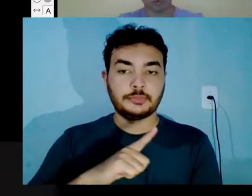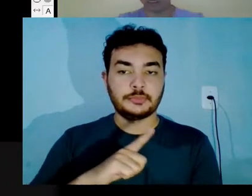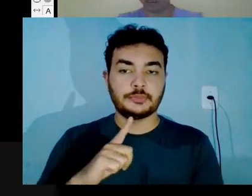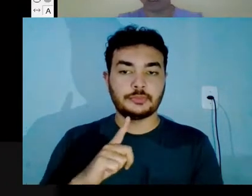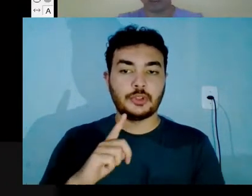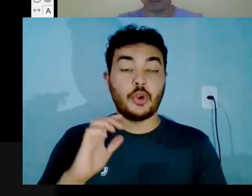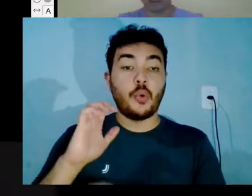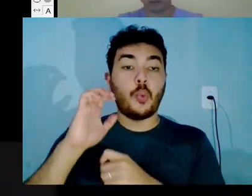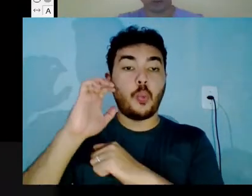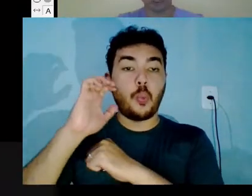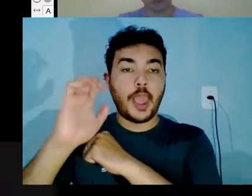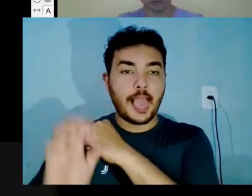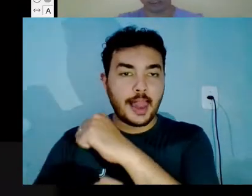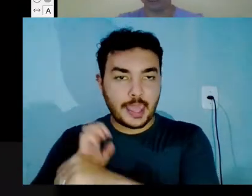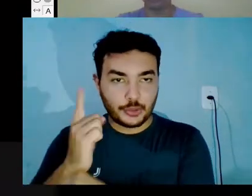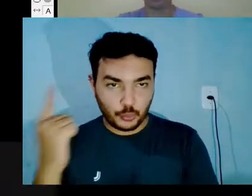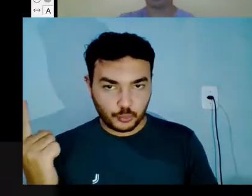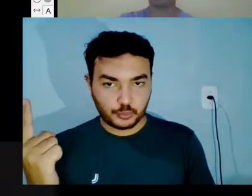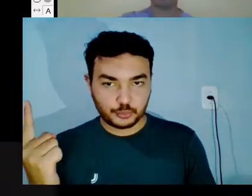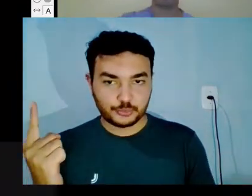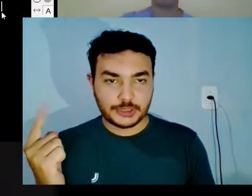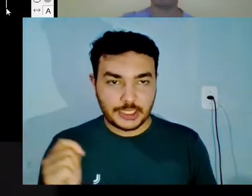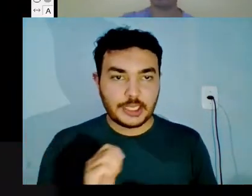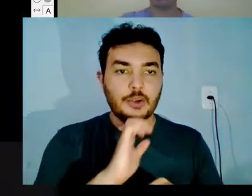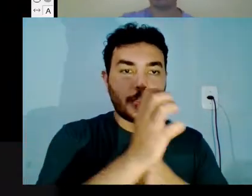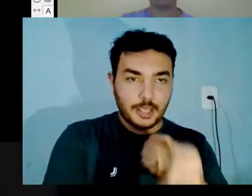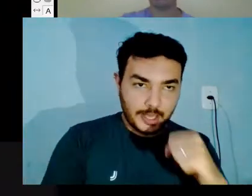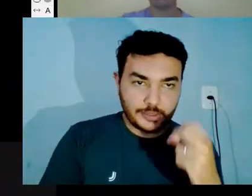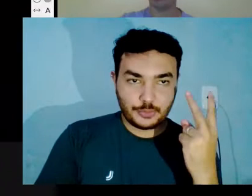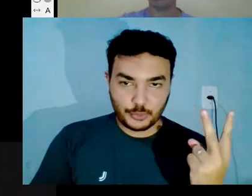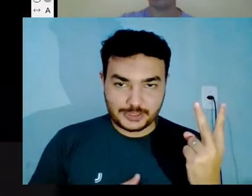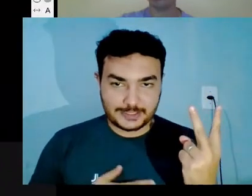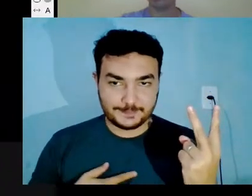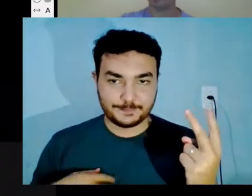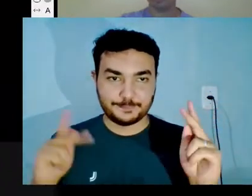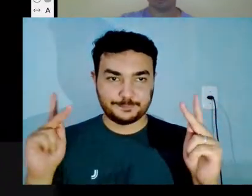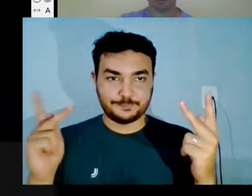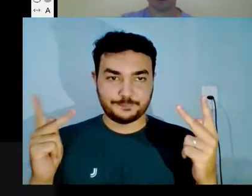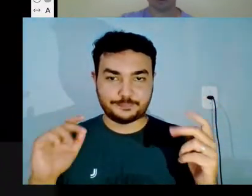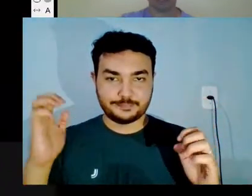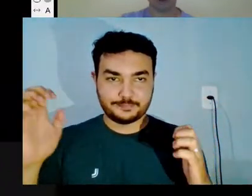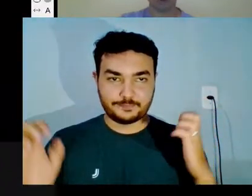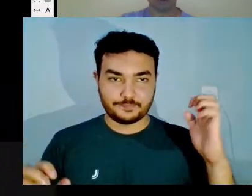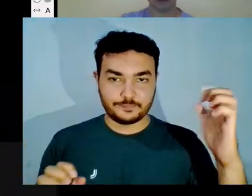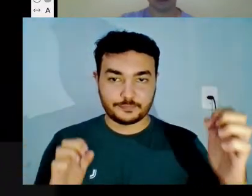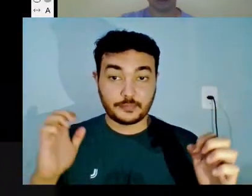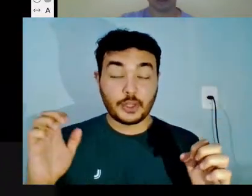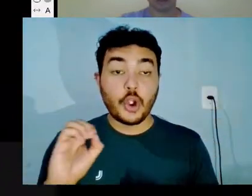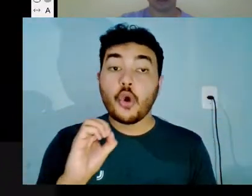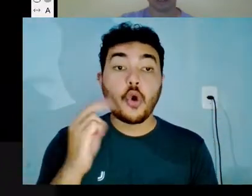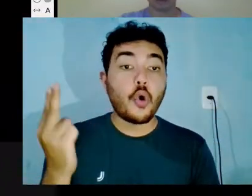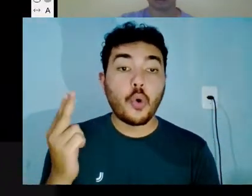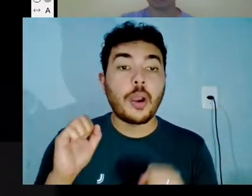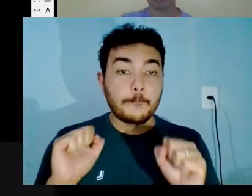1 aqui e o elétron 2 aqui. Essa foi a primeira proposição, tá bem? Ou eu posso ter o inverso também,